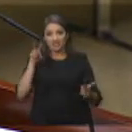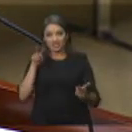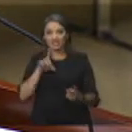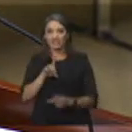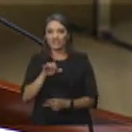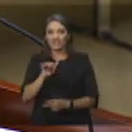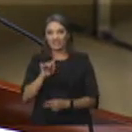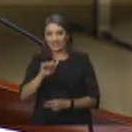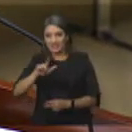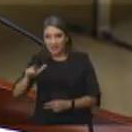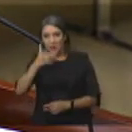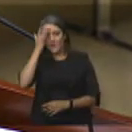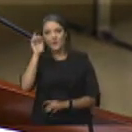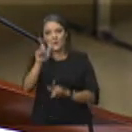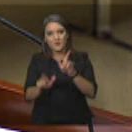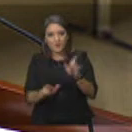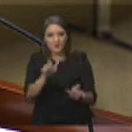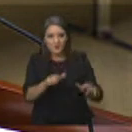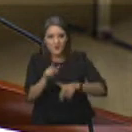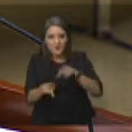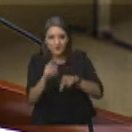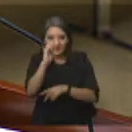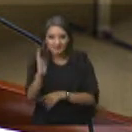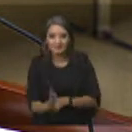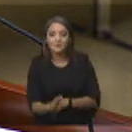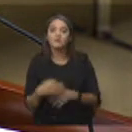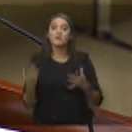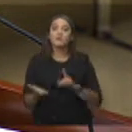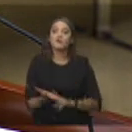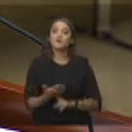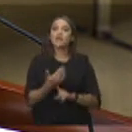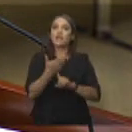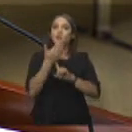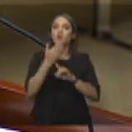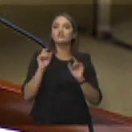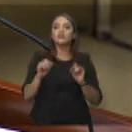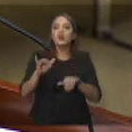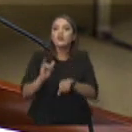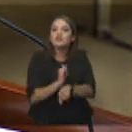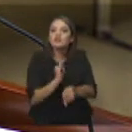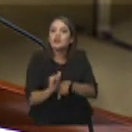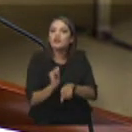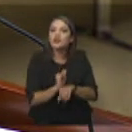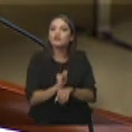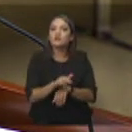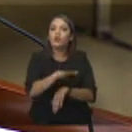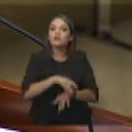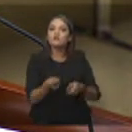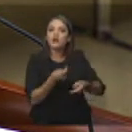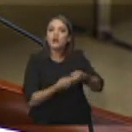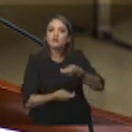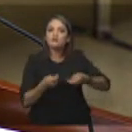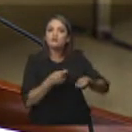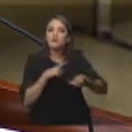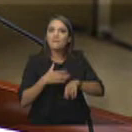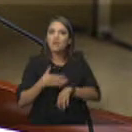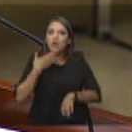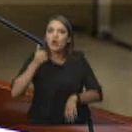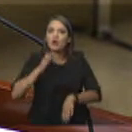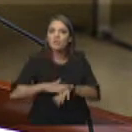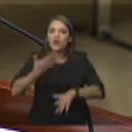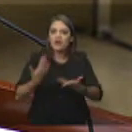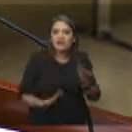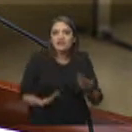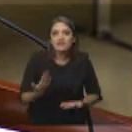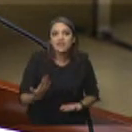A tecnologia da informação é um ativo estratégico para que a administração aprimore cada vez mais a prestação